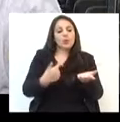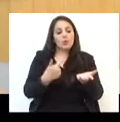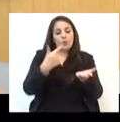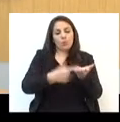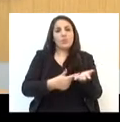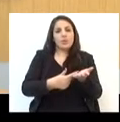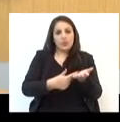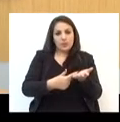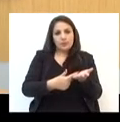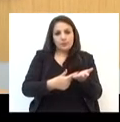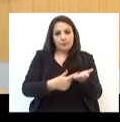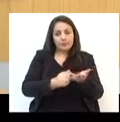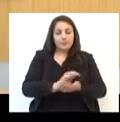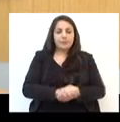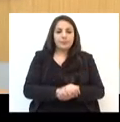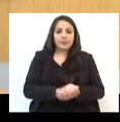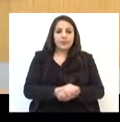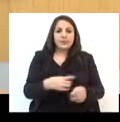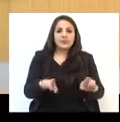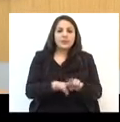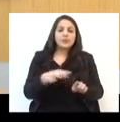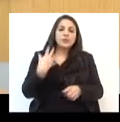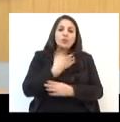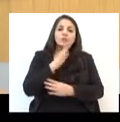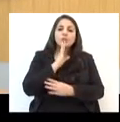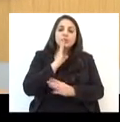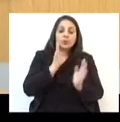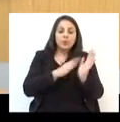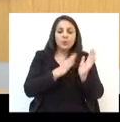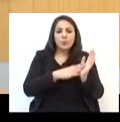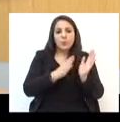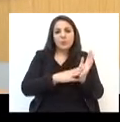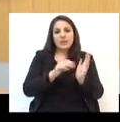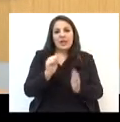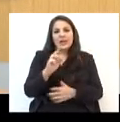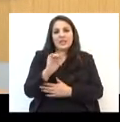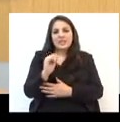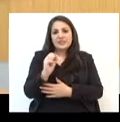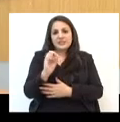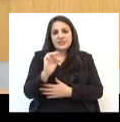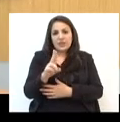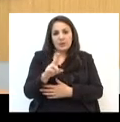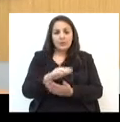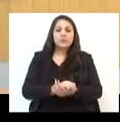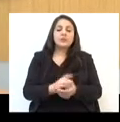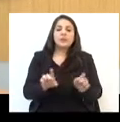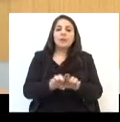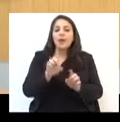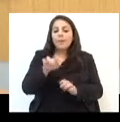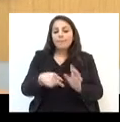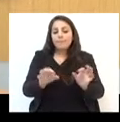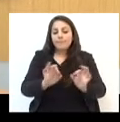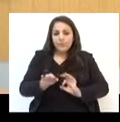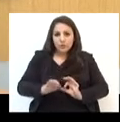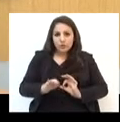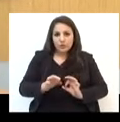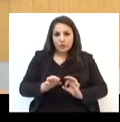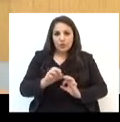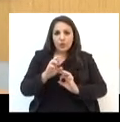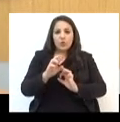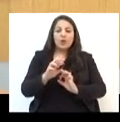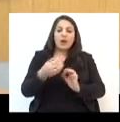oportunidade. E agora vamos conhecer a proposta do vereador Aristeu Dallalana. Trata-se de um projeto de resolução